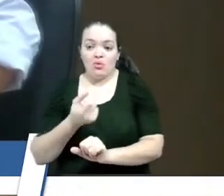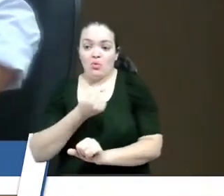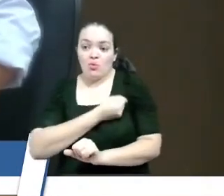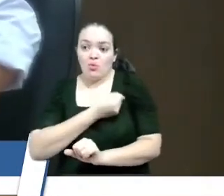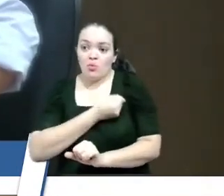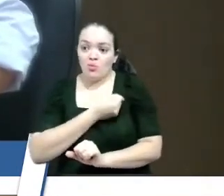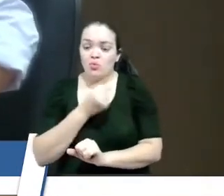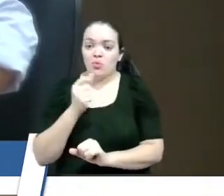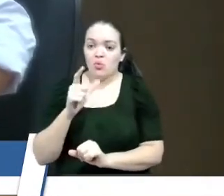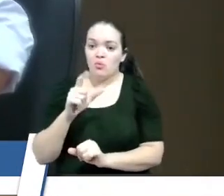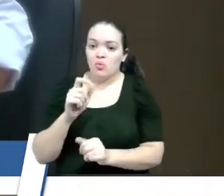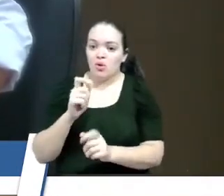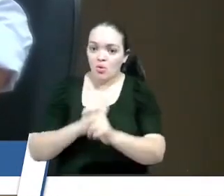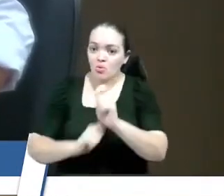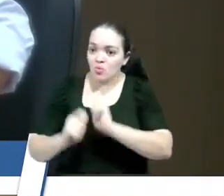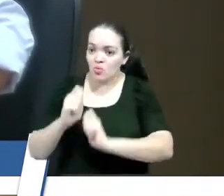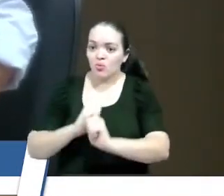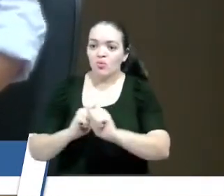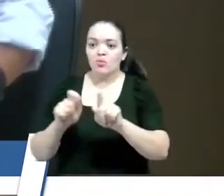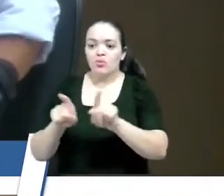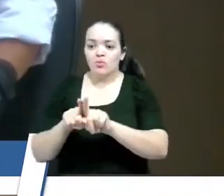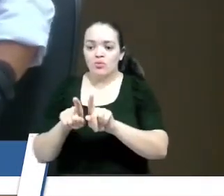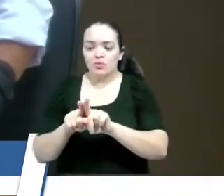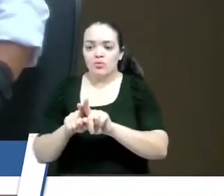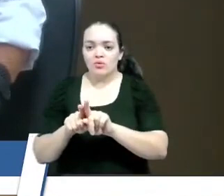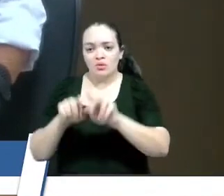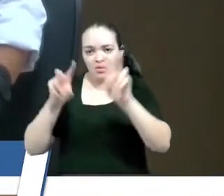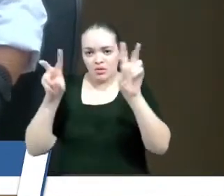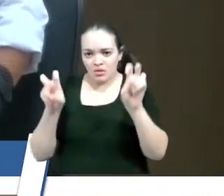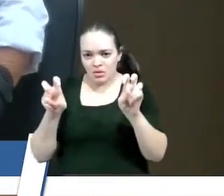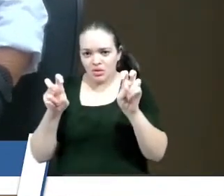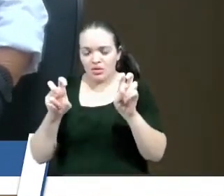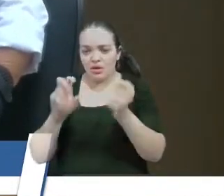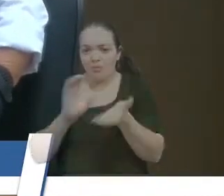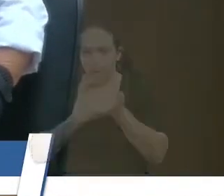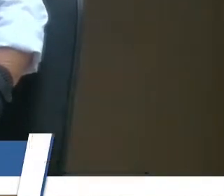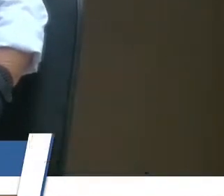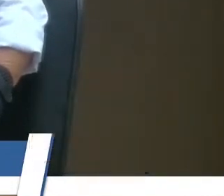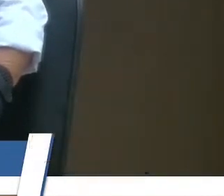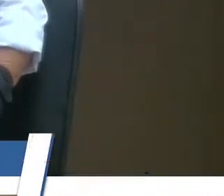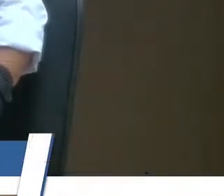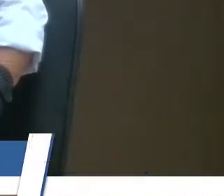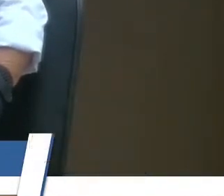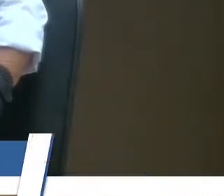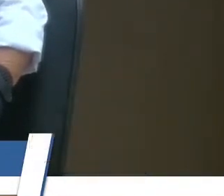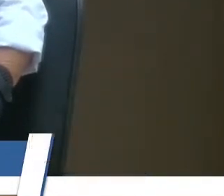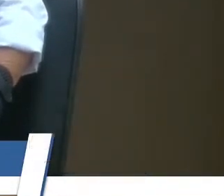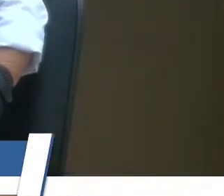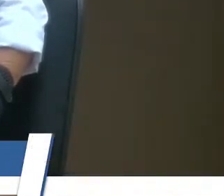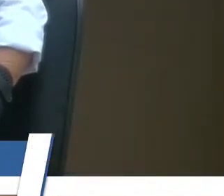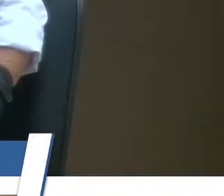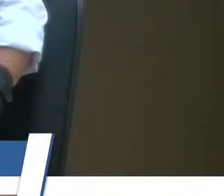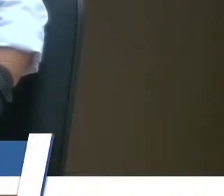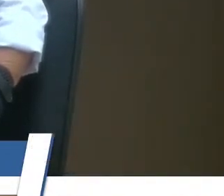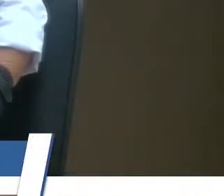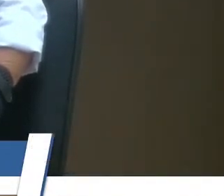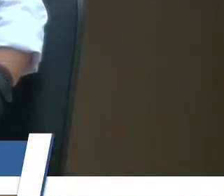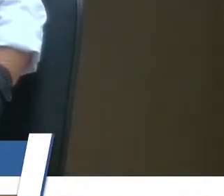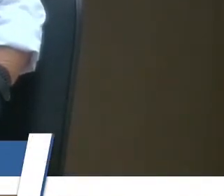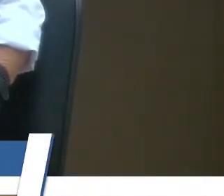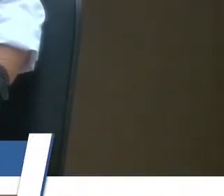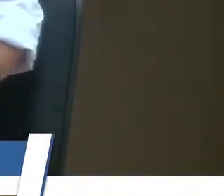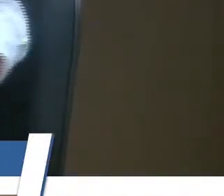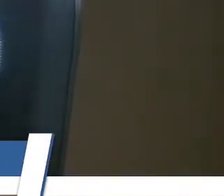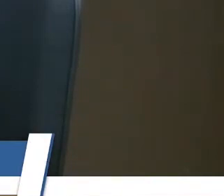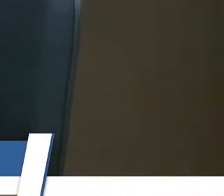e também na questão dos recursos, das transferências carimbadas, esse tipo de coisa.